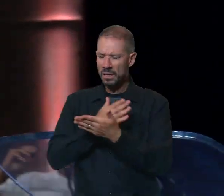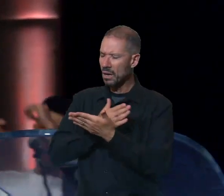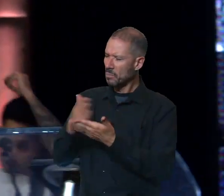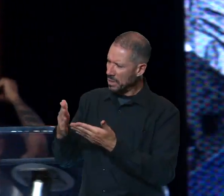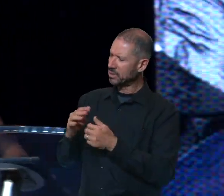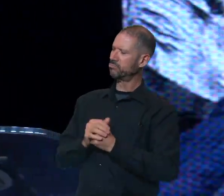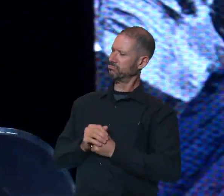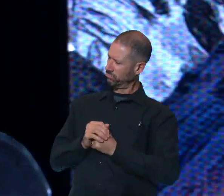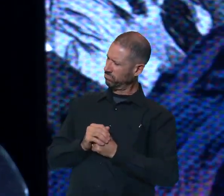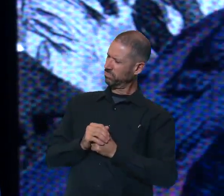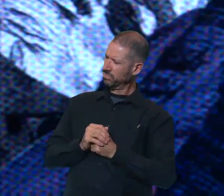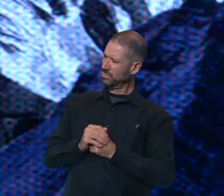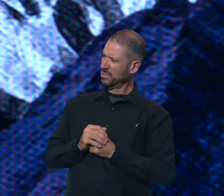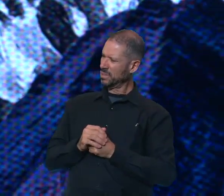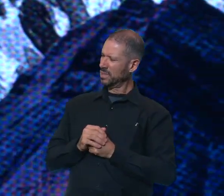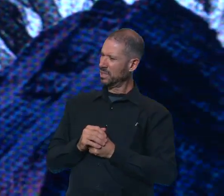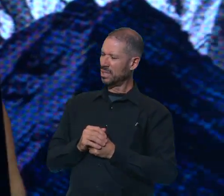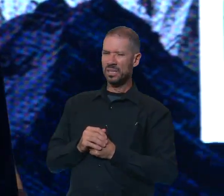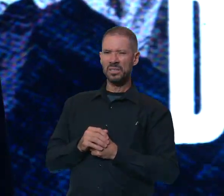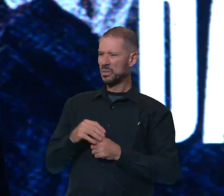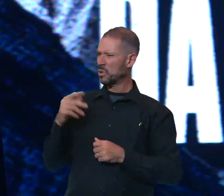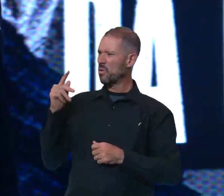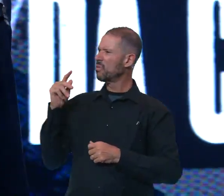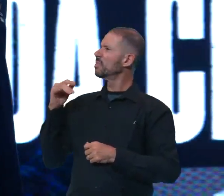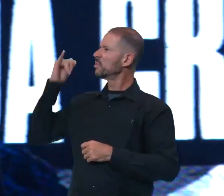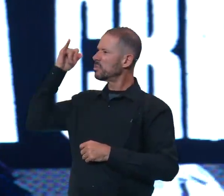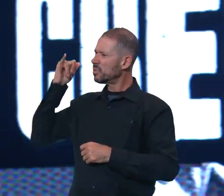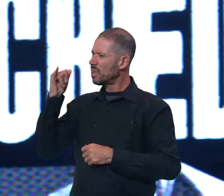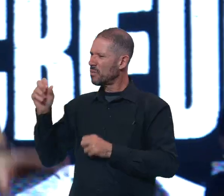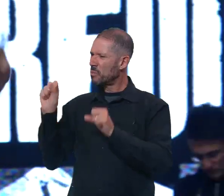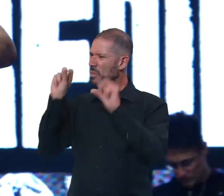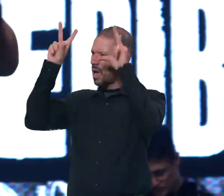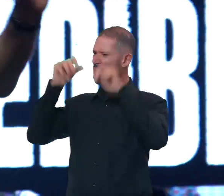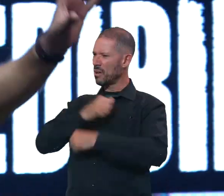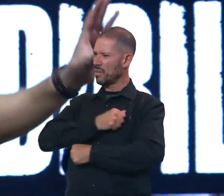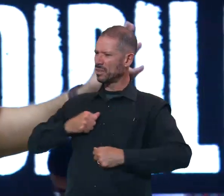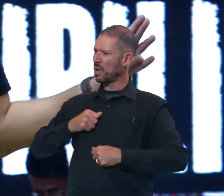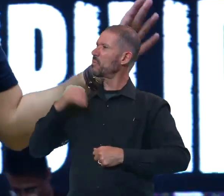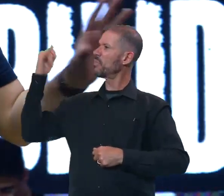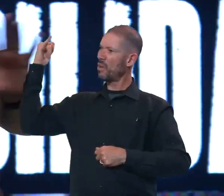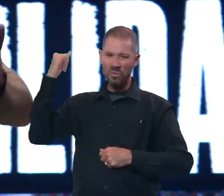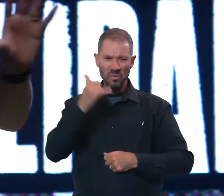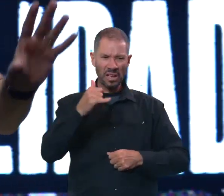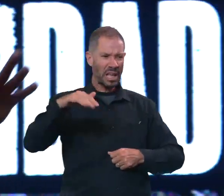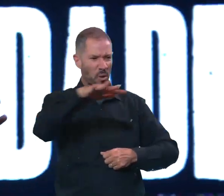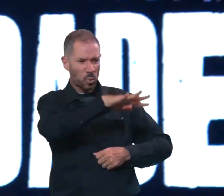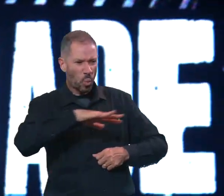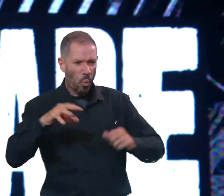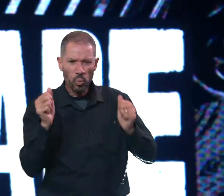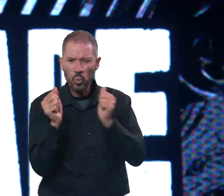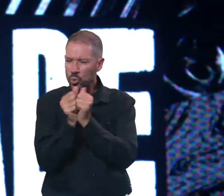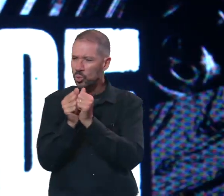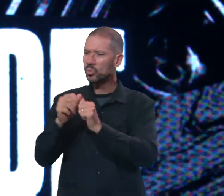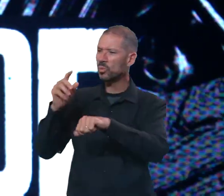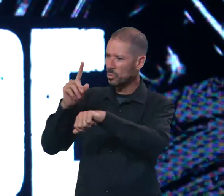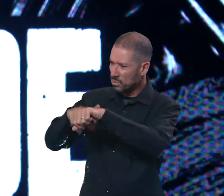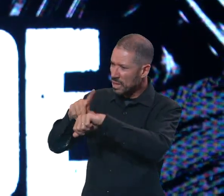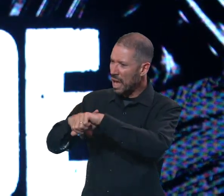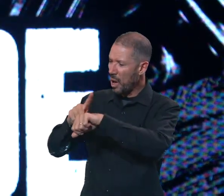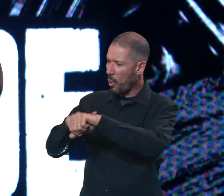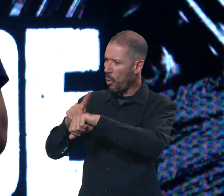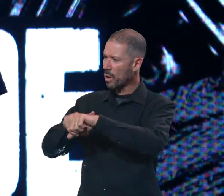olha, esse negócio de Deus falar só através de vocês não vai dar certo. Deus vai falar com todo mundo aqui, estamos juntos. Na hora de